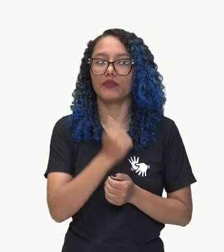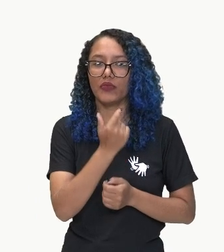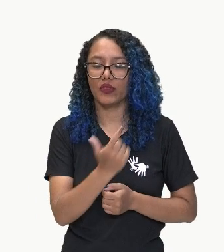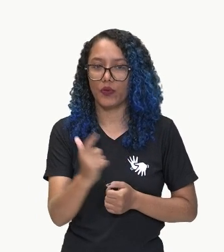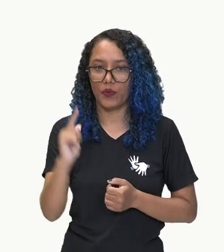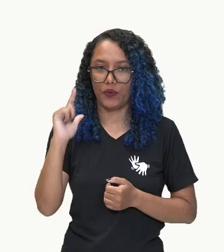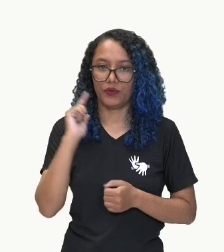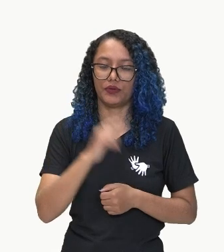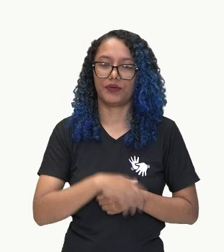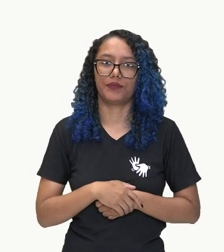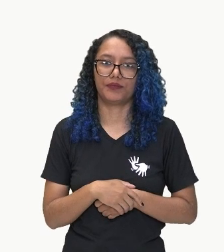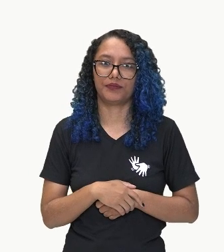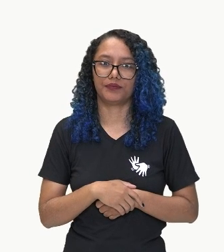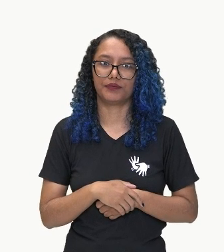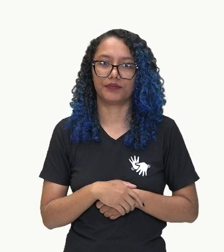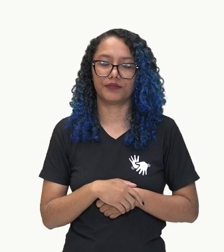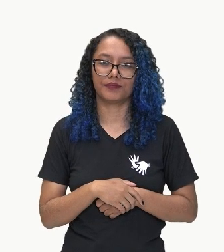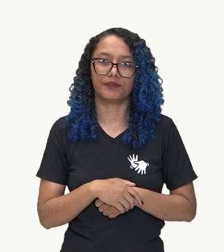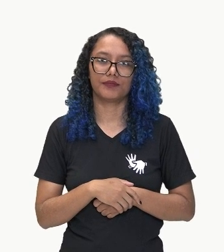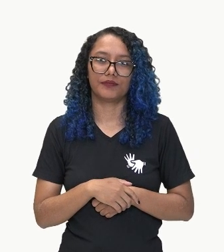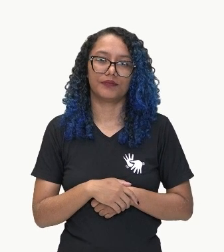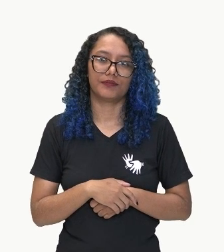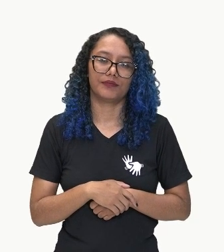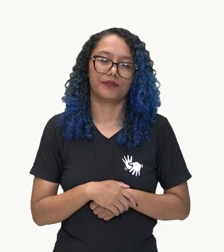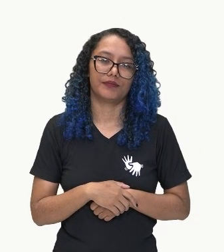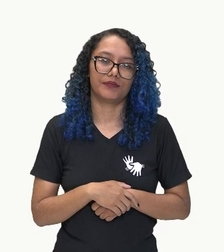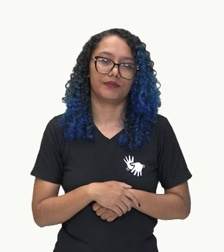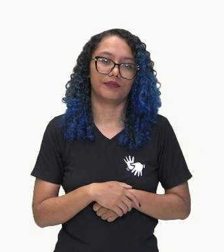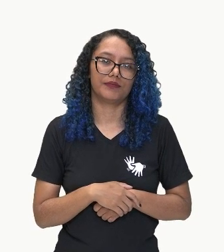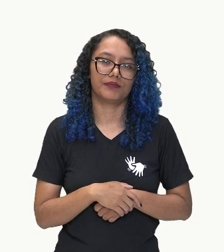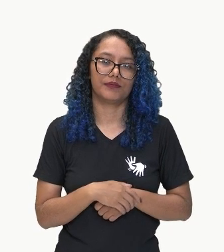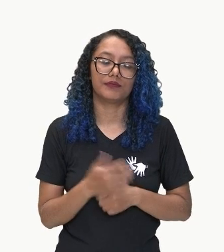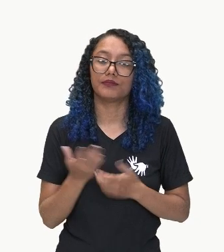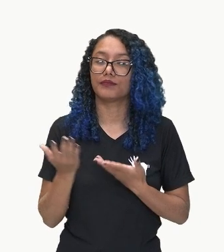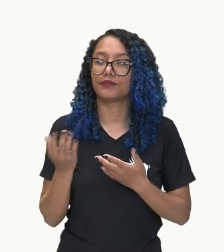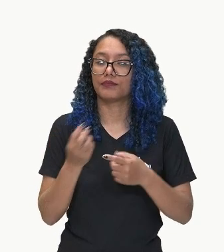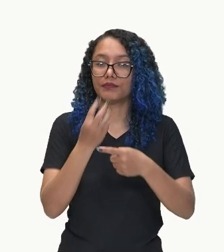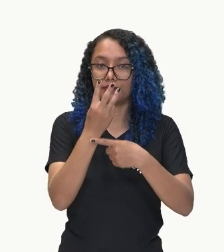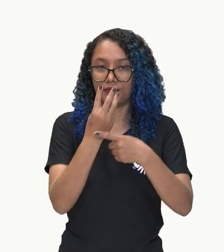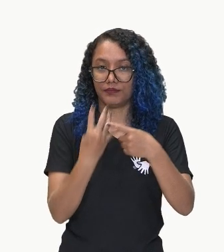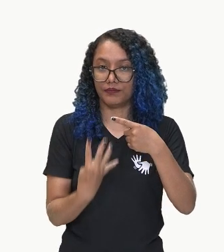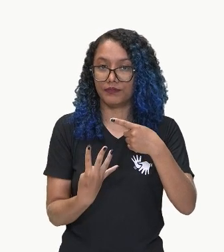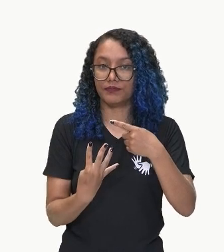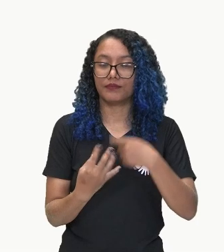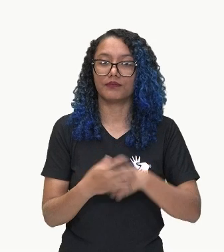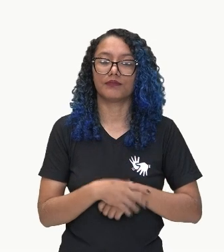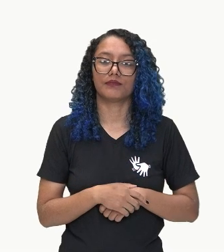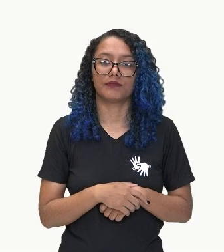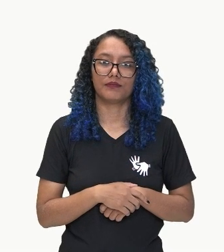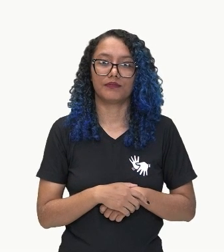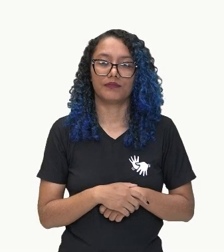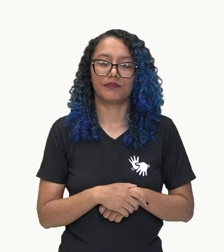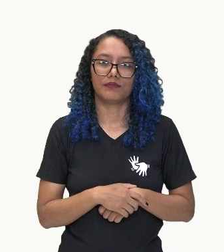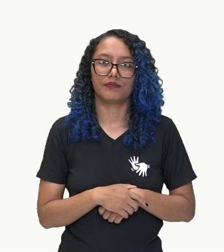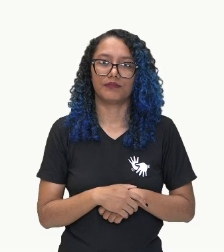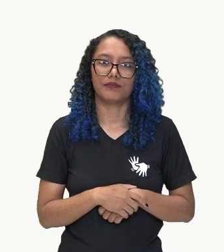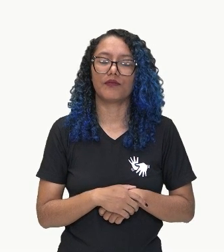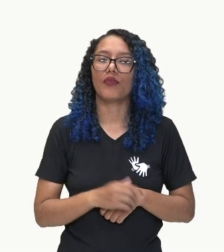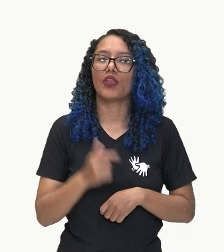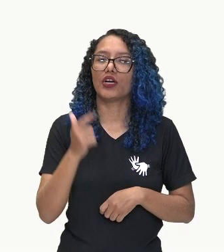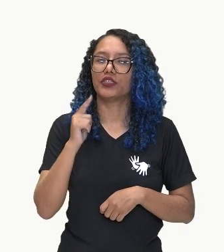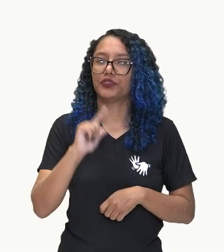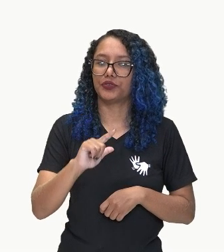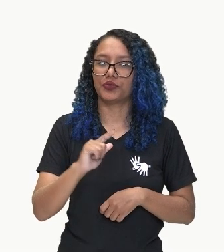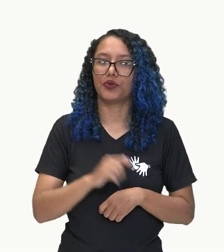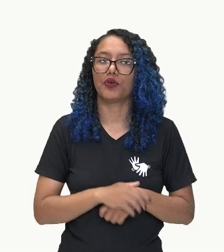fração especial decimal, que agora quem é? 3/4. De novo, nós estamos considerando